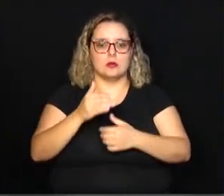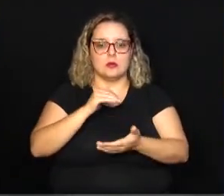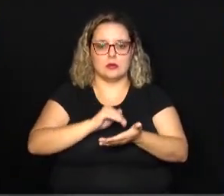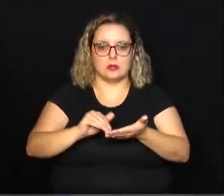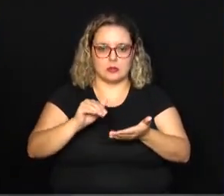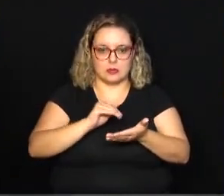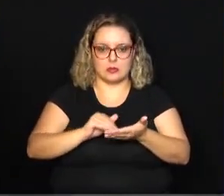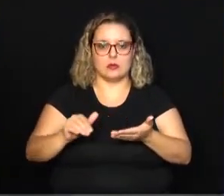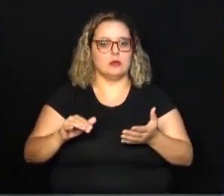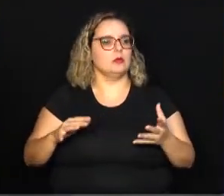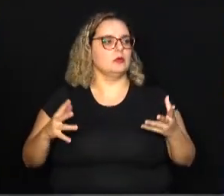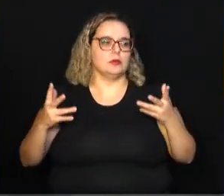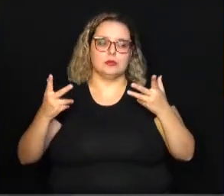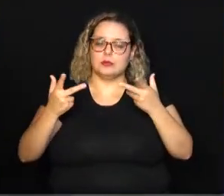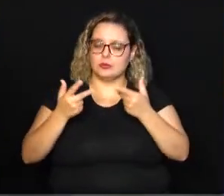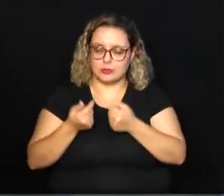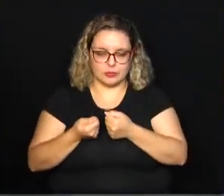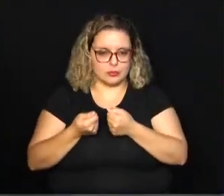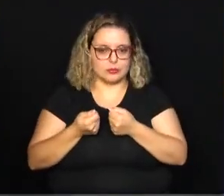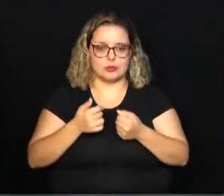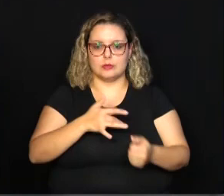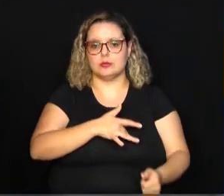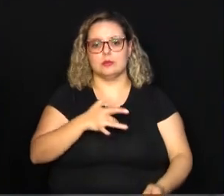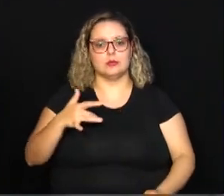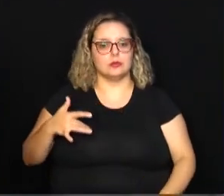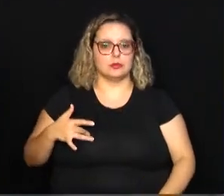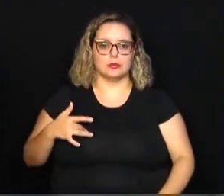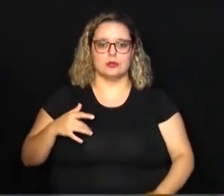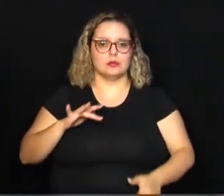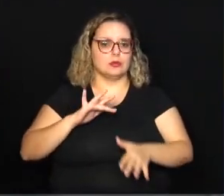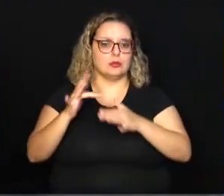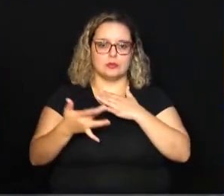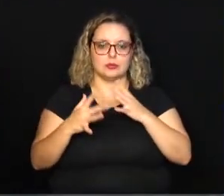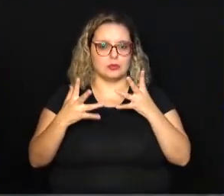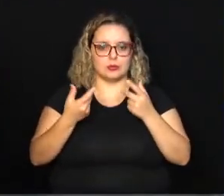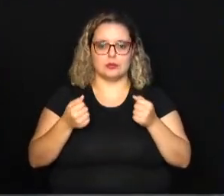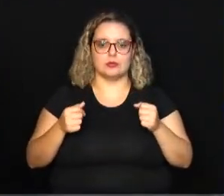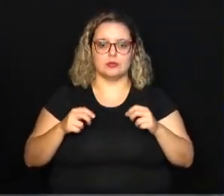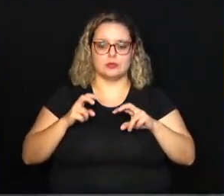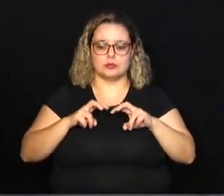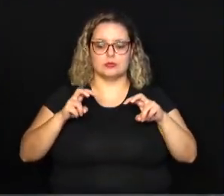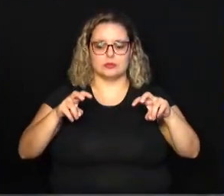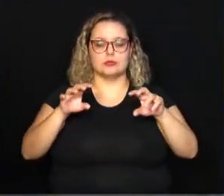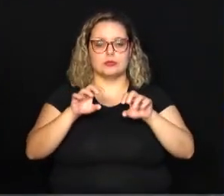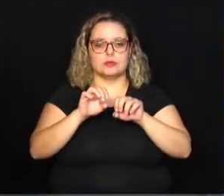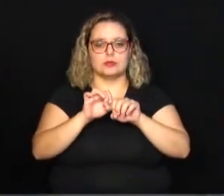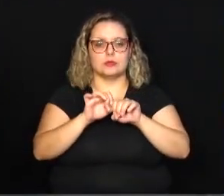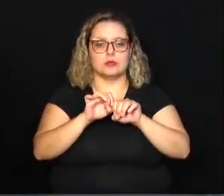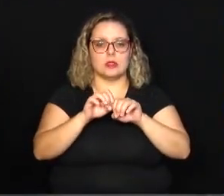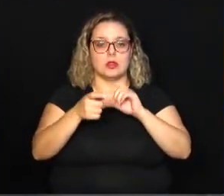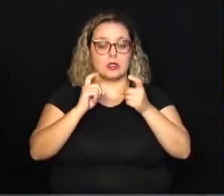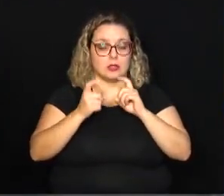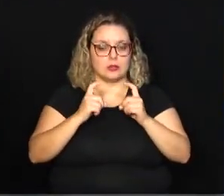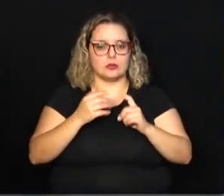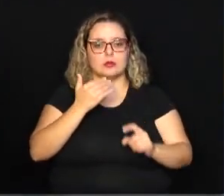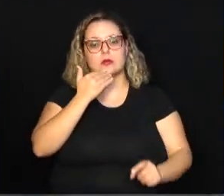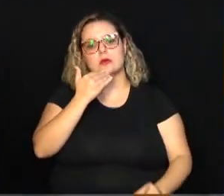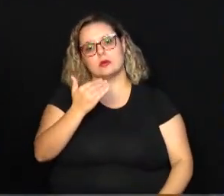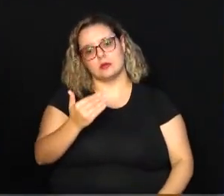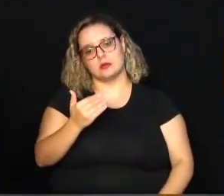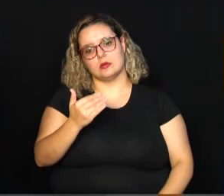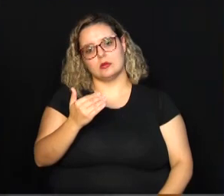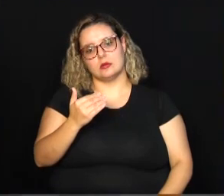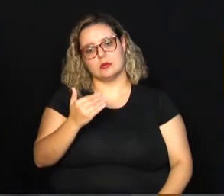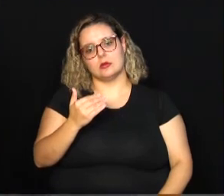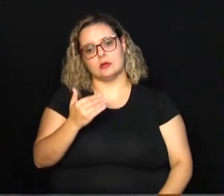Mário Gatti, DGDO, imprensa, enfim, todo mundo. E eu vou pedir para que apurar